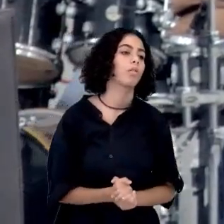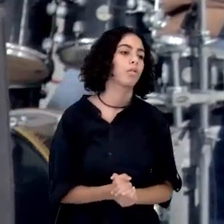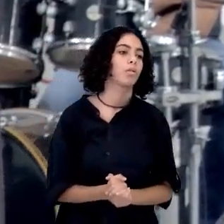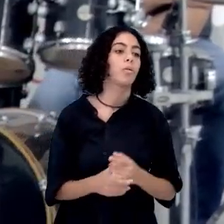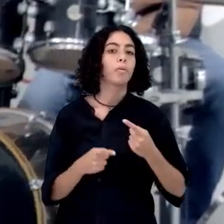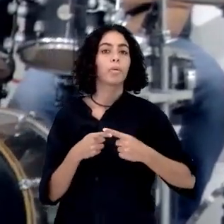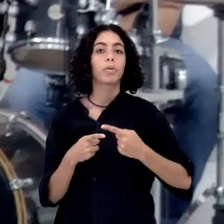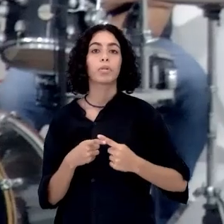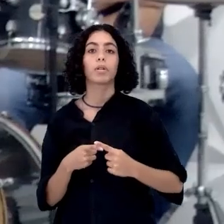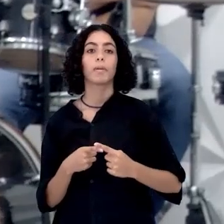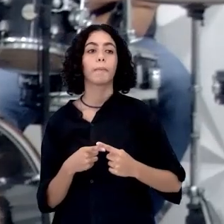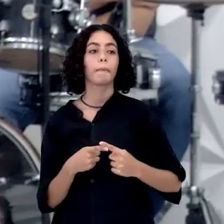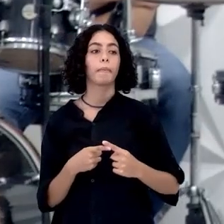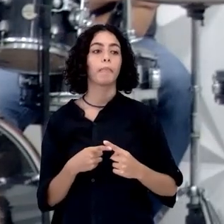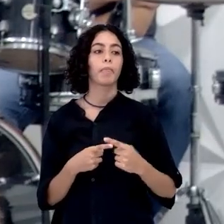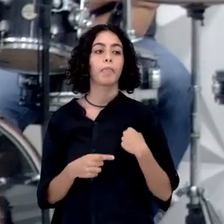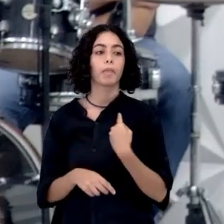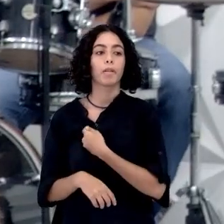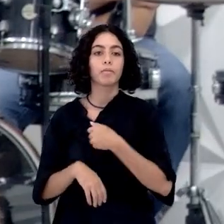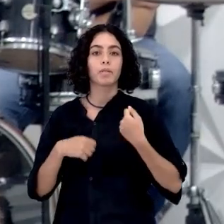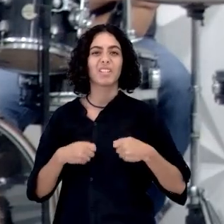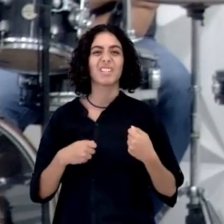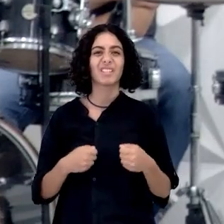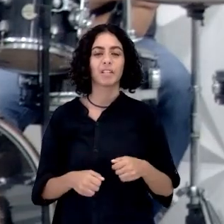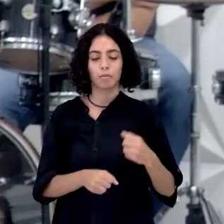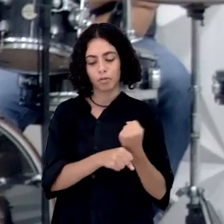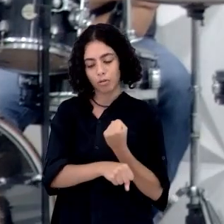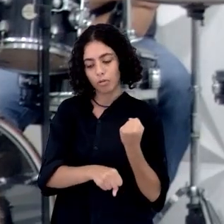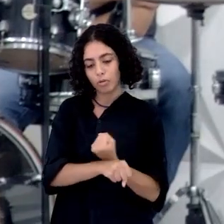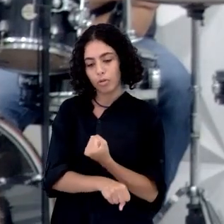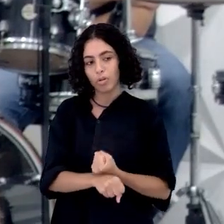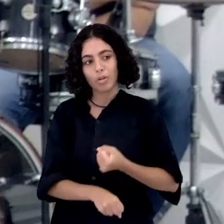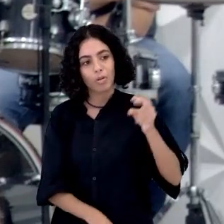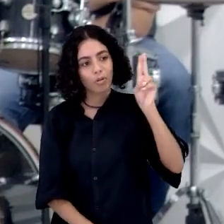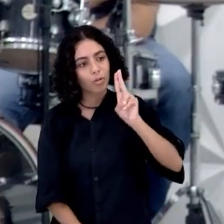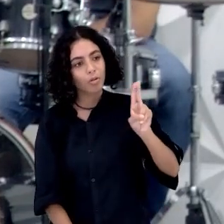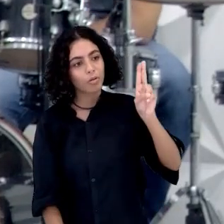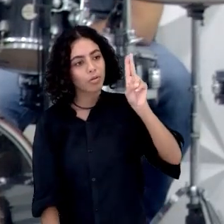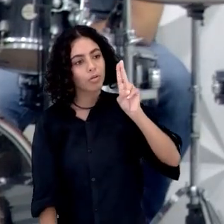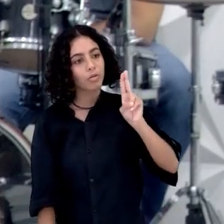A arca que nos traz a segurança é construída a partir da justiça.